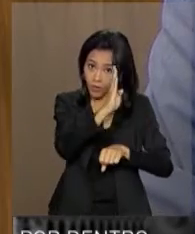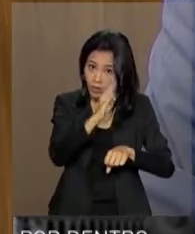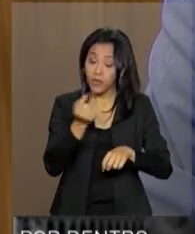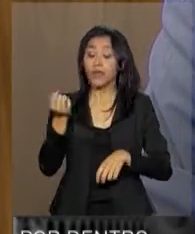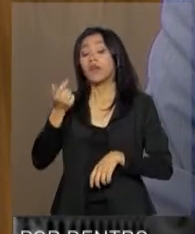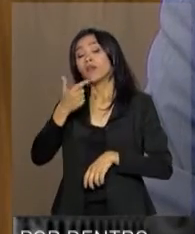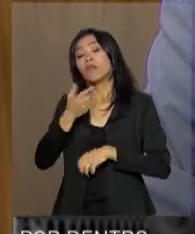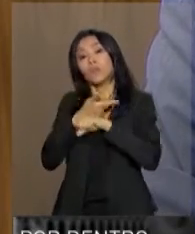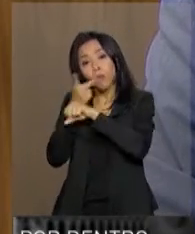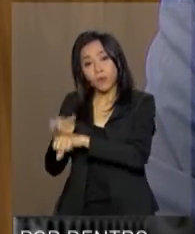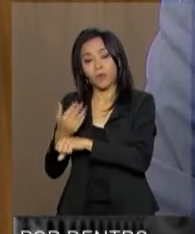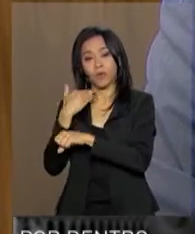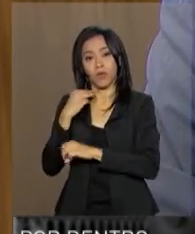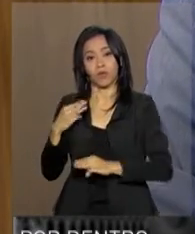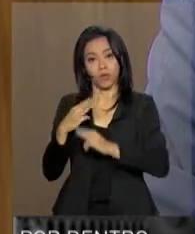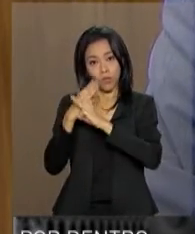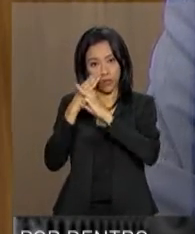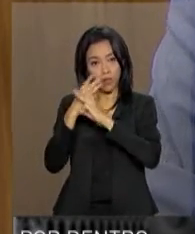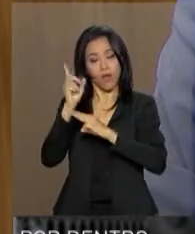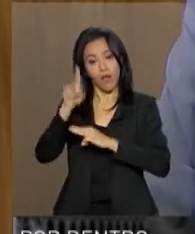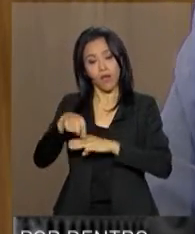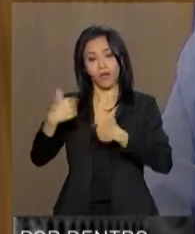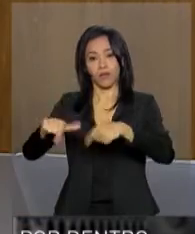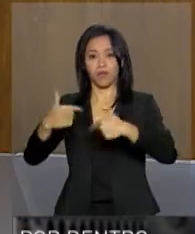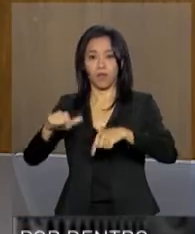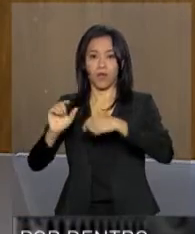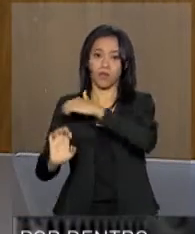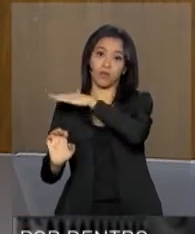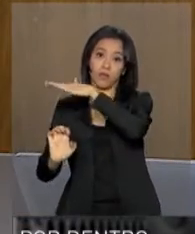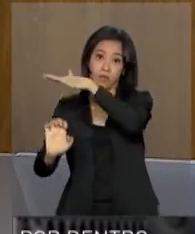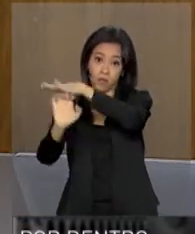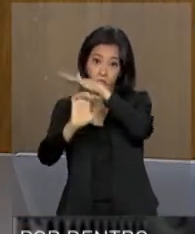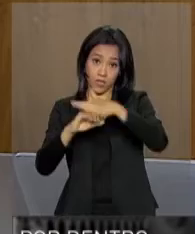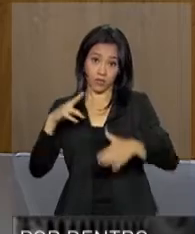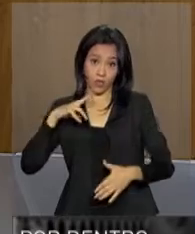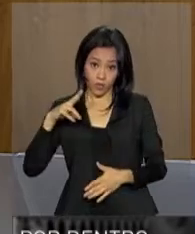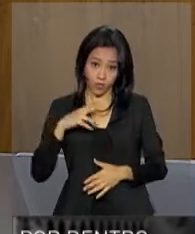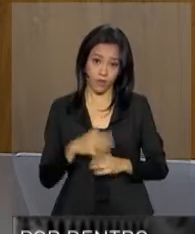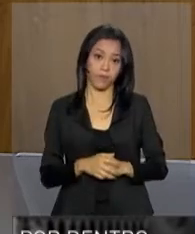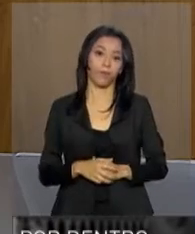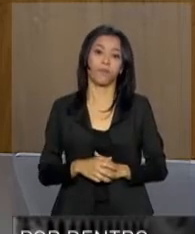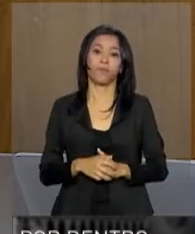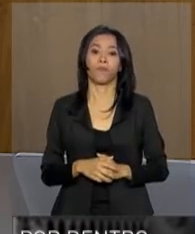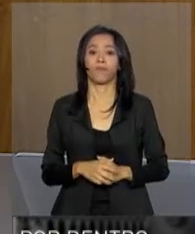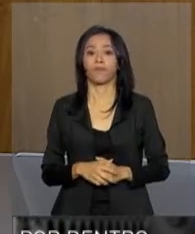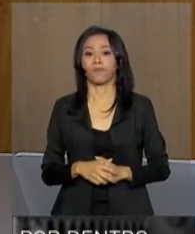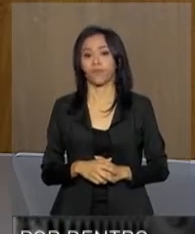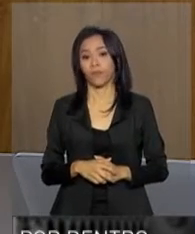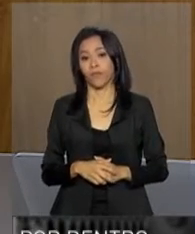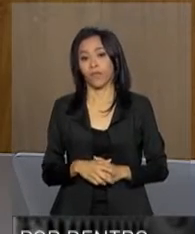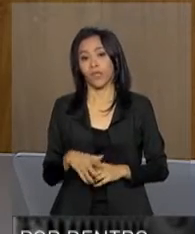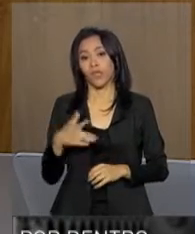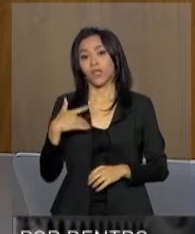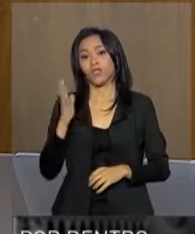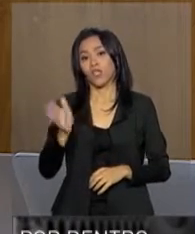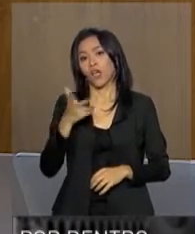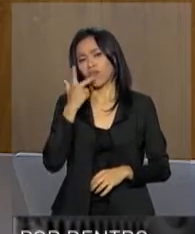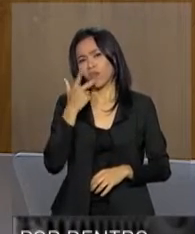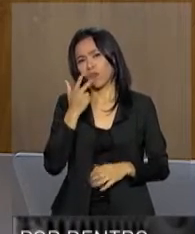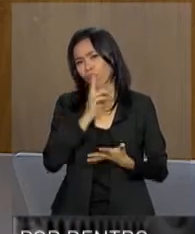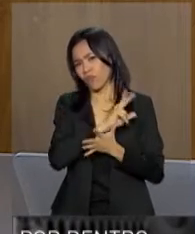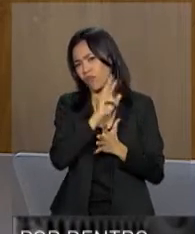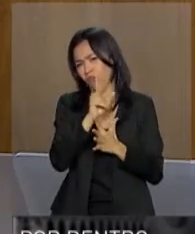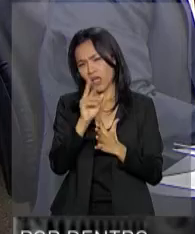na iniciativa privada até 1988 no início a gente é falou já citou vários programas ao longo